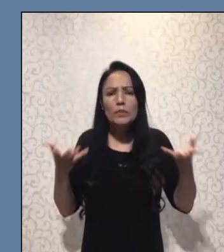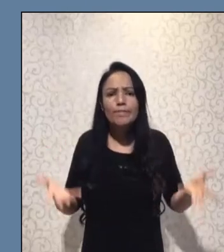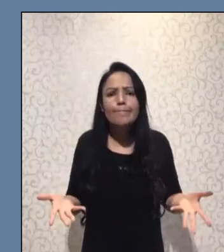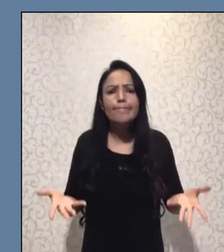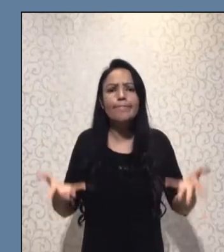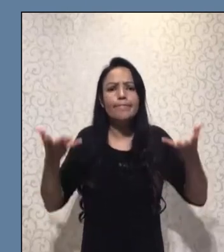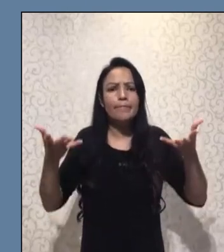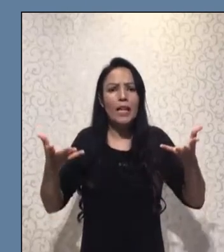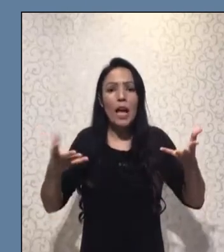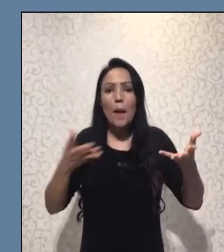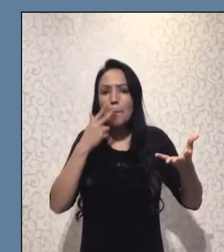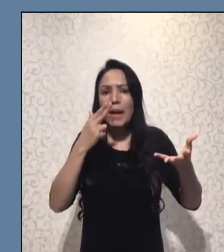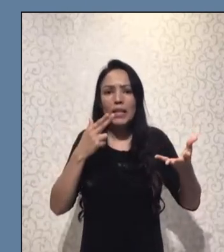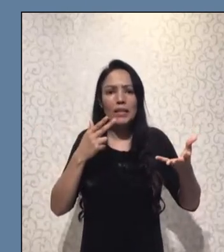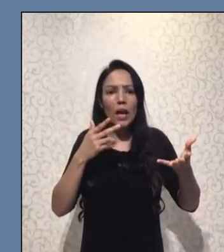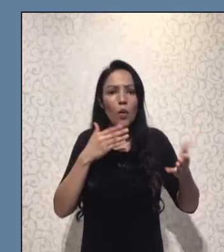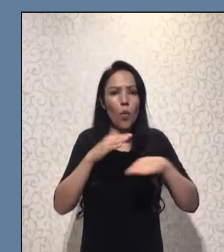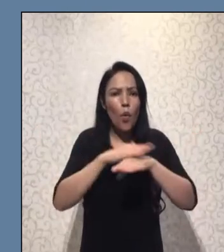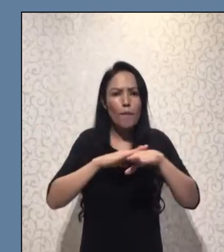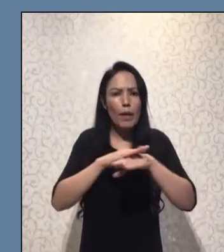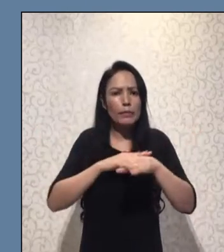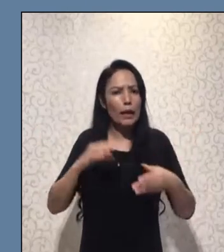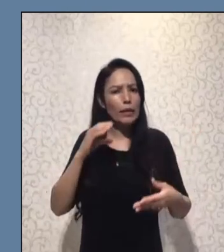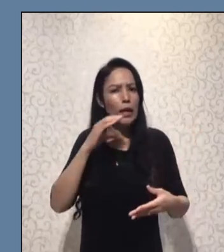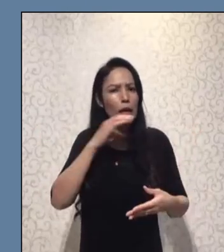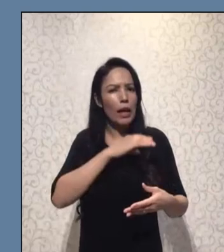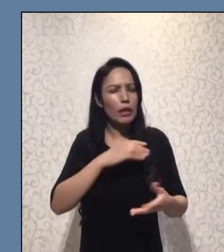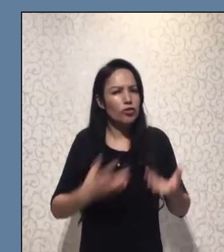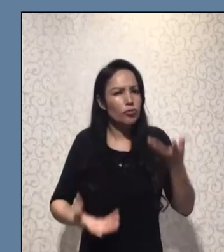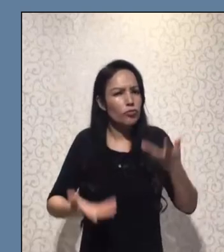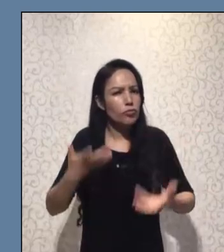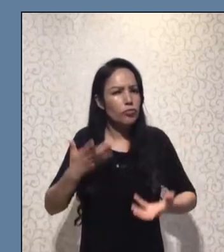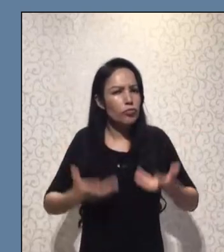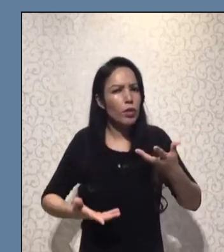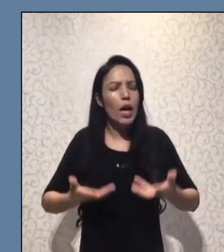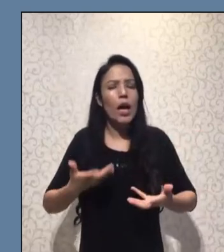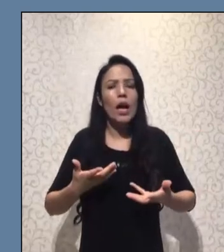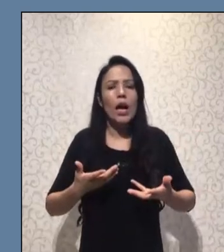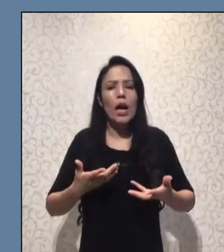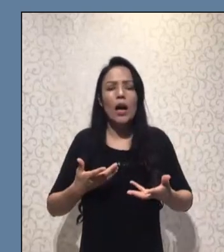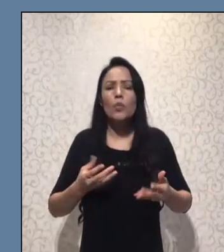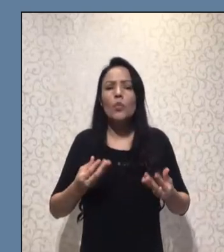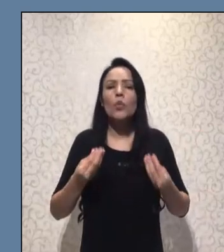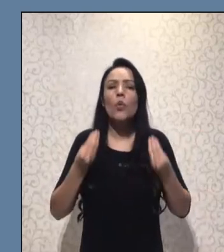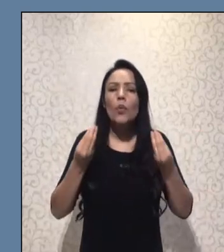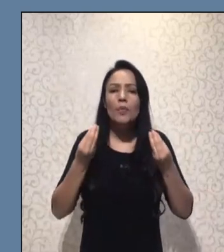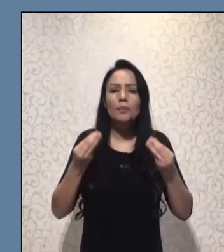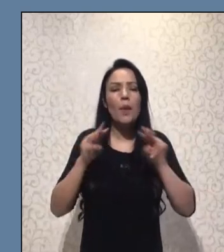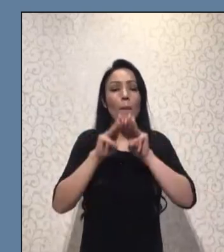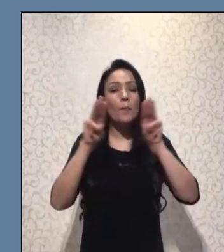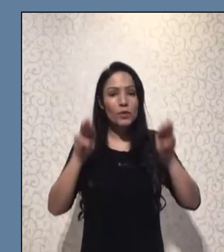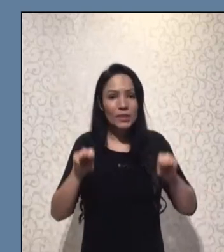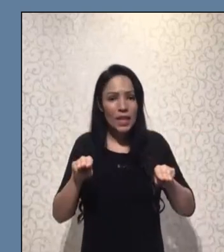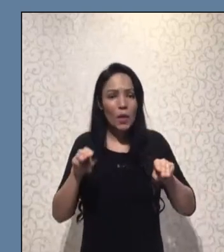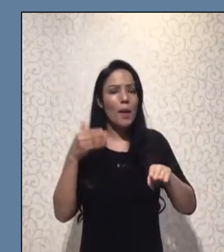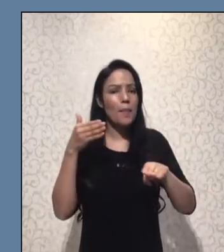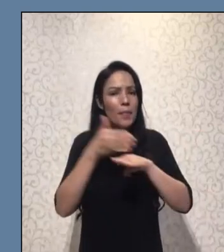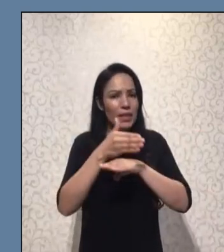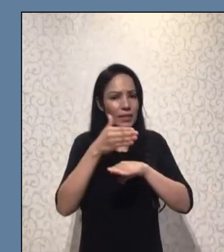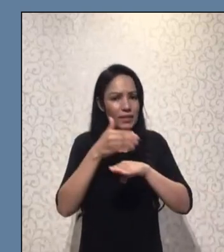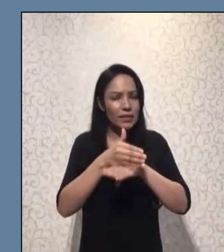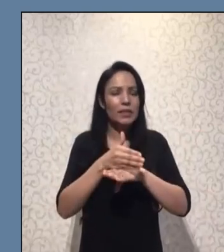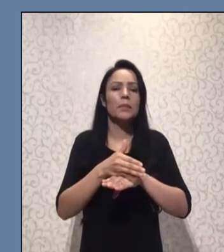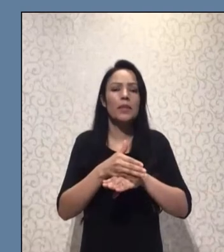quente. Mas, assim, qual é a maneira específica que o museu participa e perene? Porque quando a gente